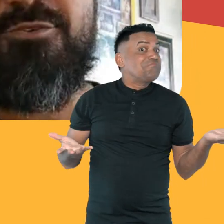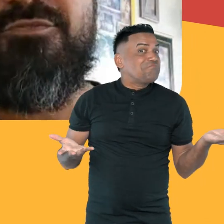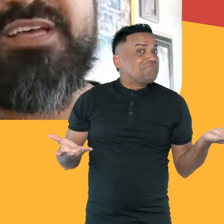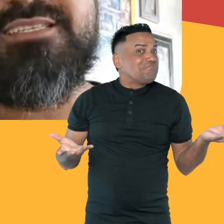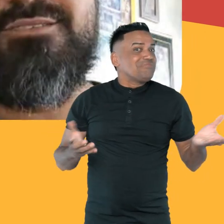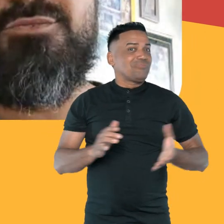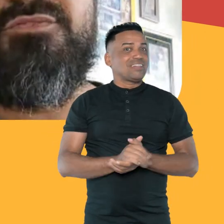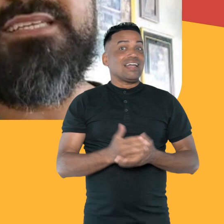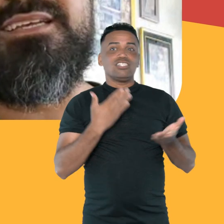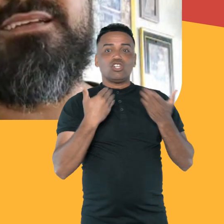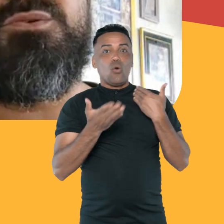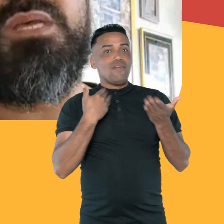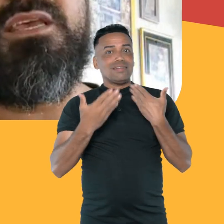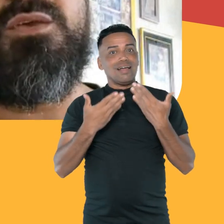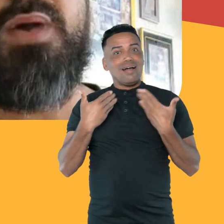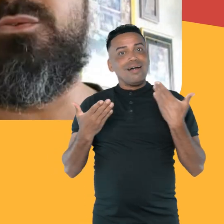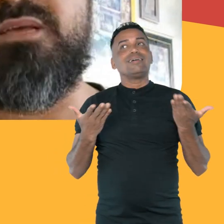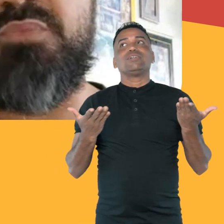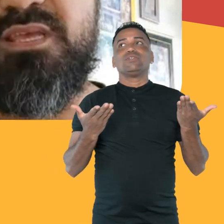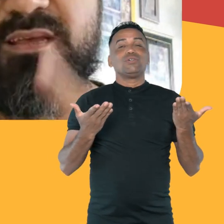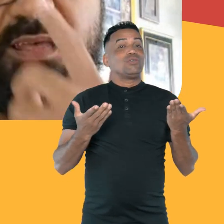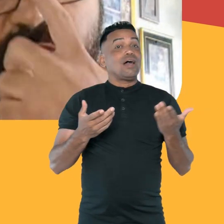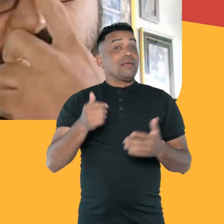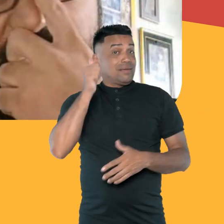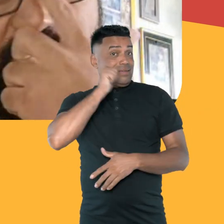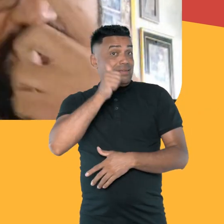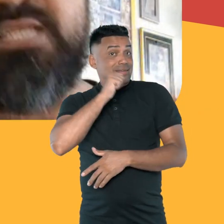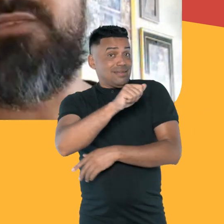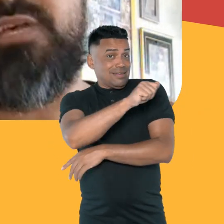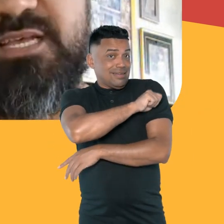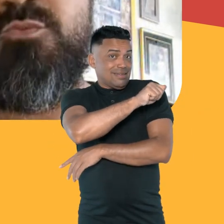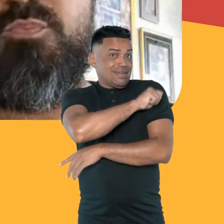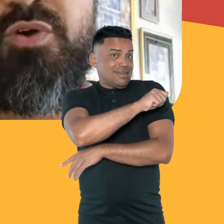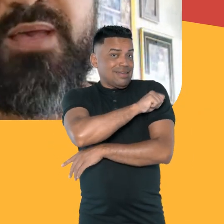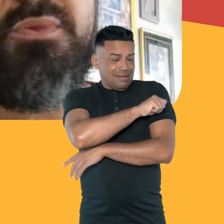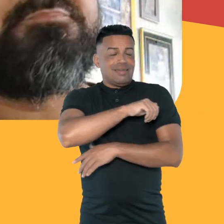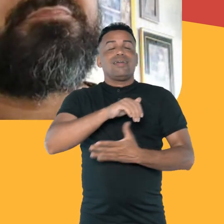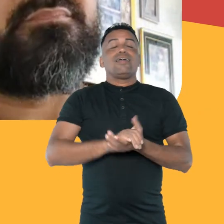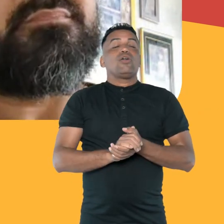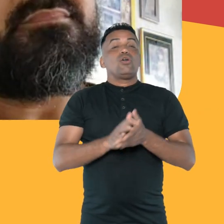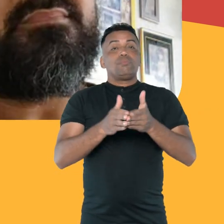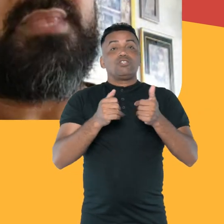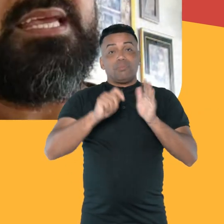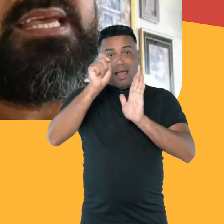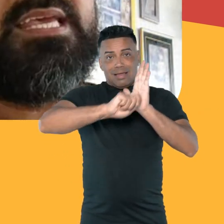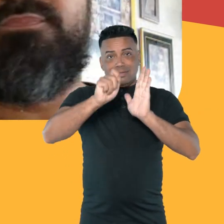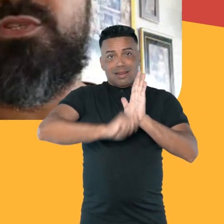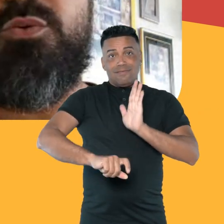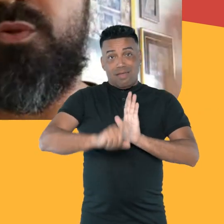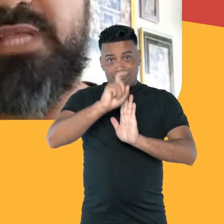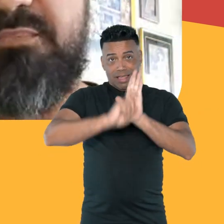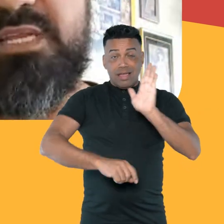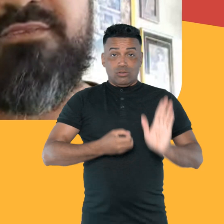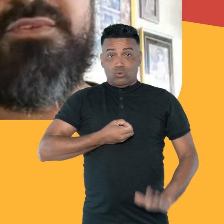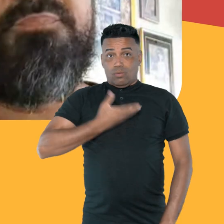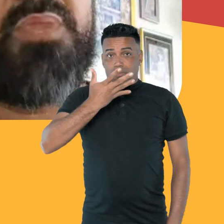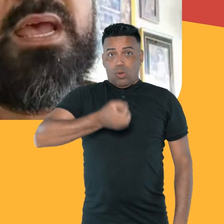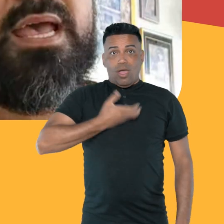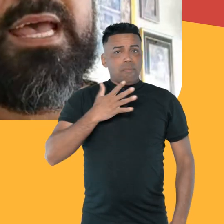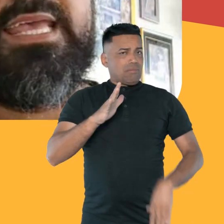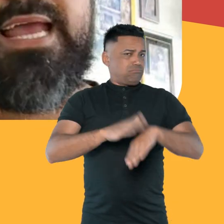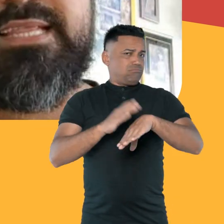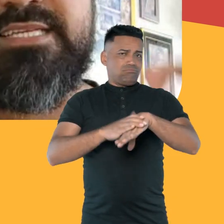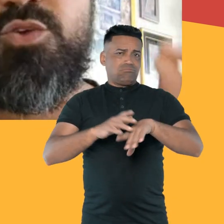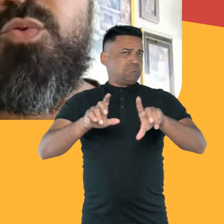a gente ia conversando, conversando, e uma aluna minha, eu pedi para eles fazerem um poema sobre um tema